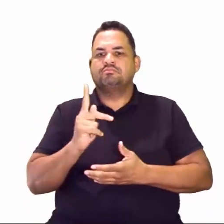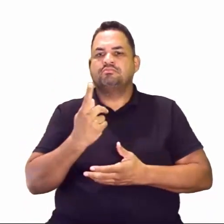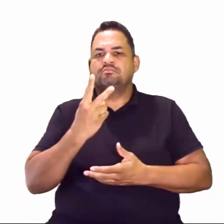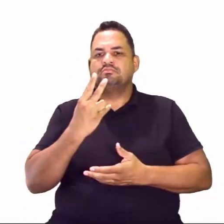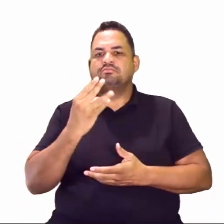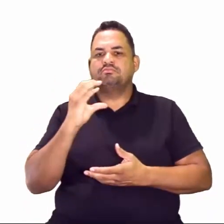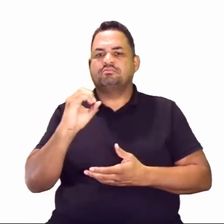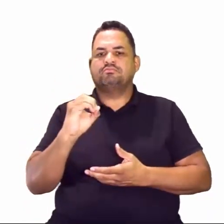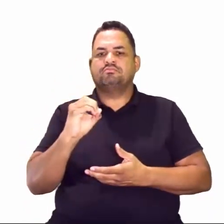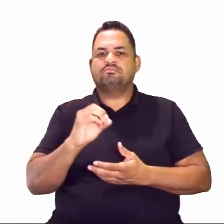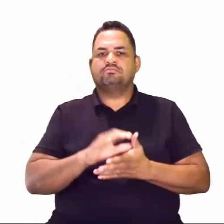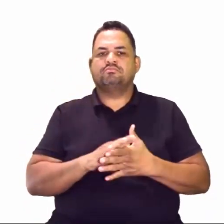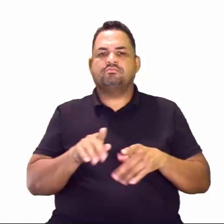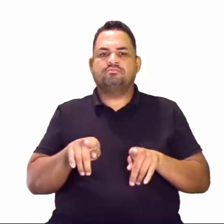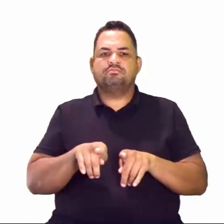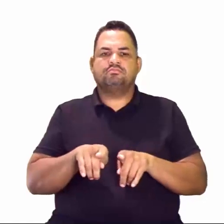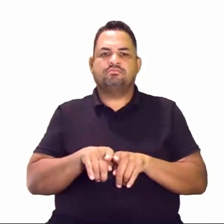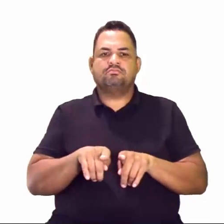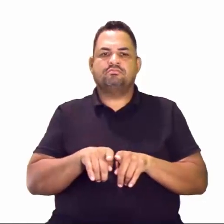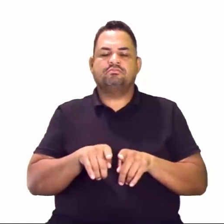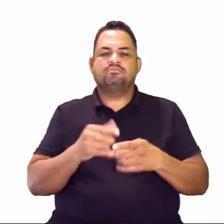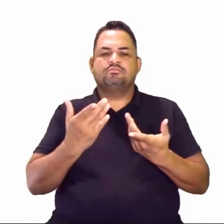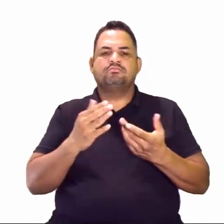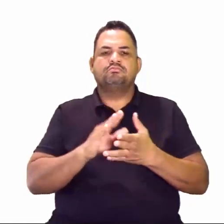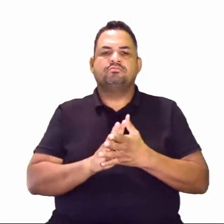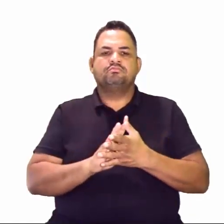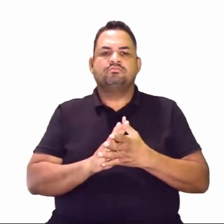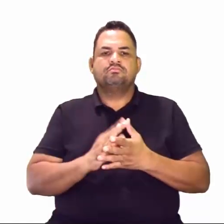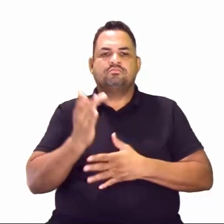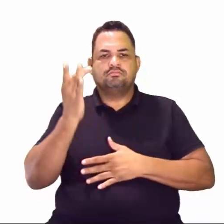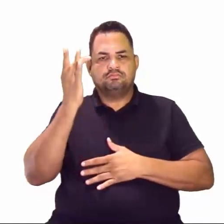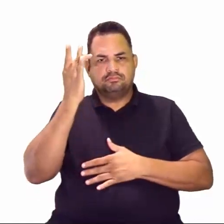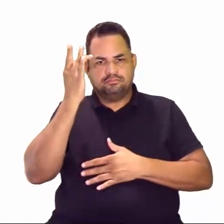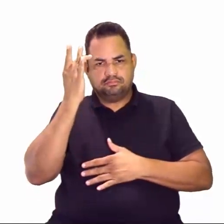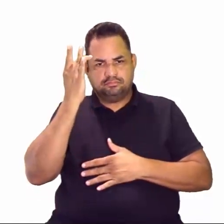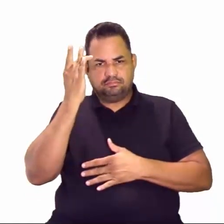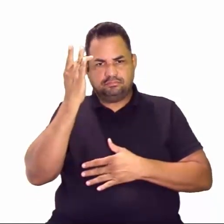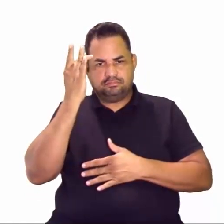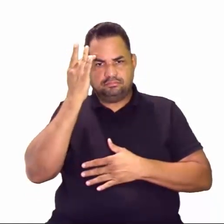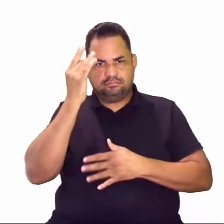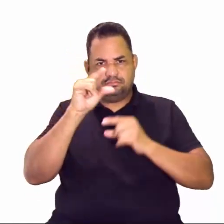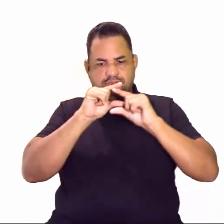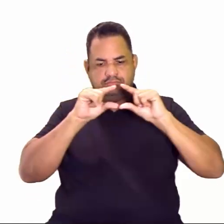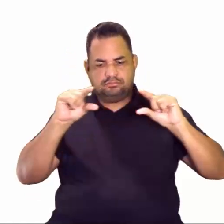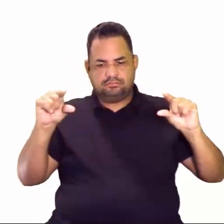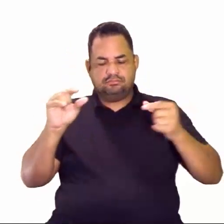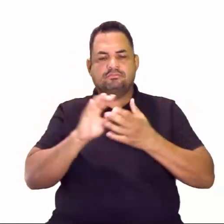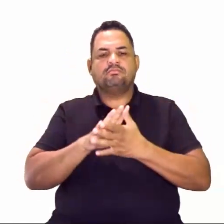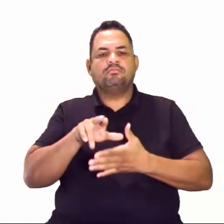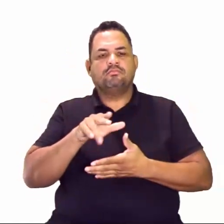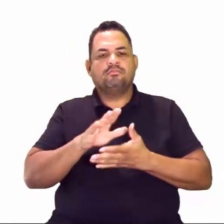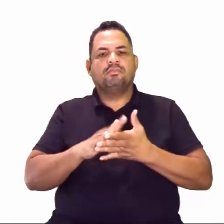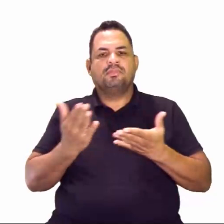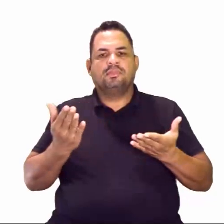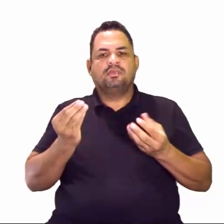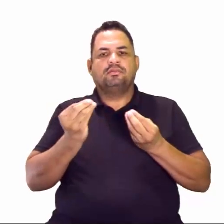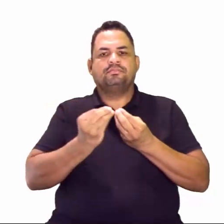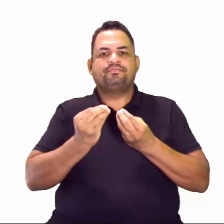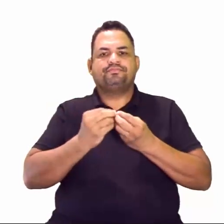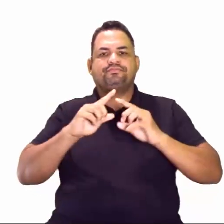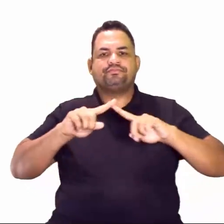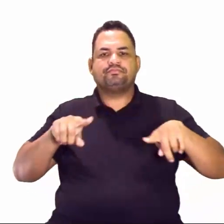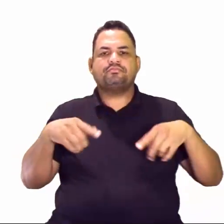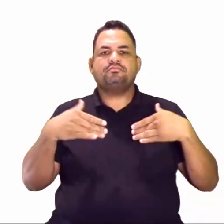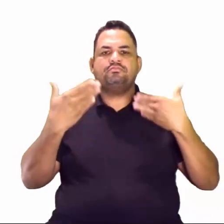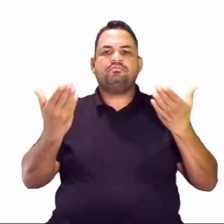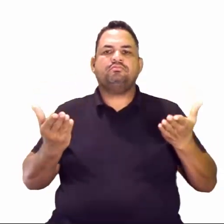H2O, vimos que a fórmula mínima da molécula da água é a mesma fórmula molecular. No